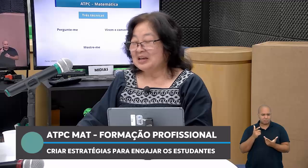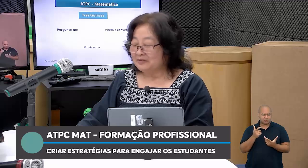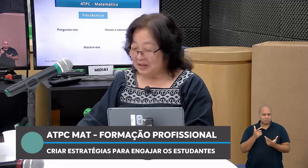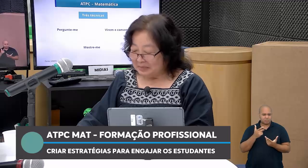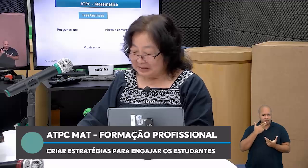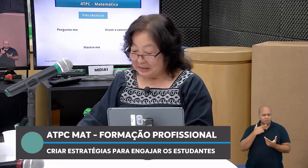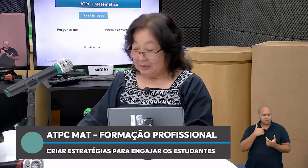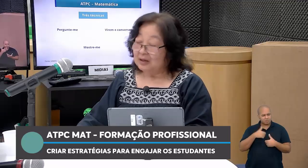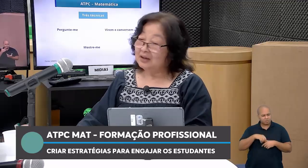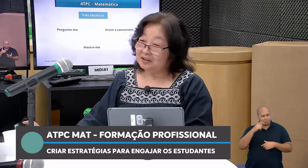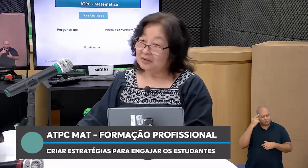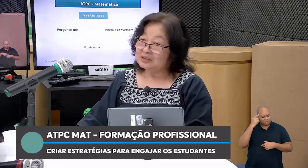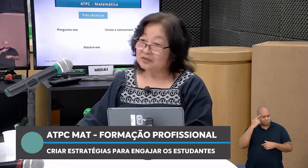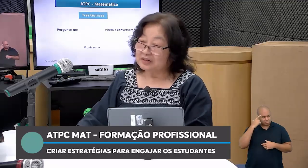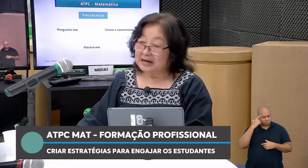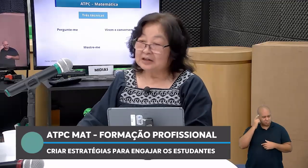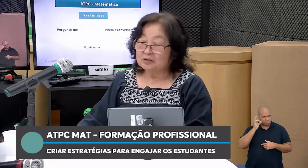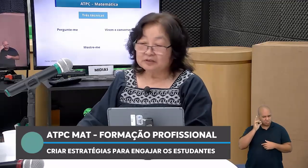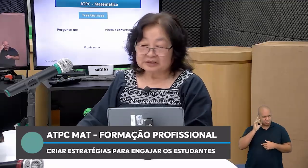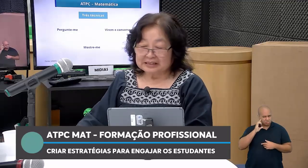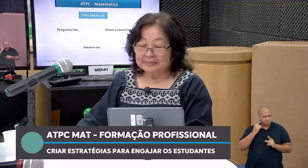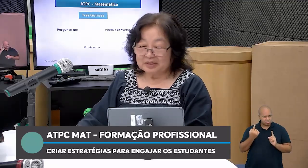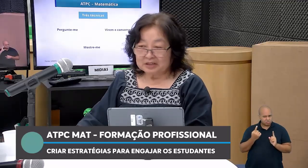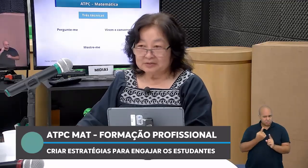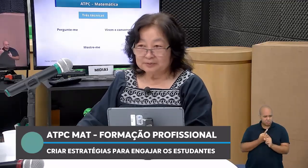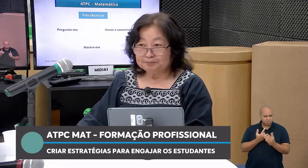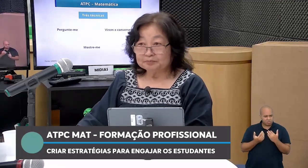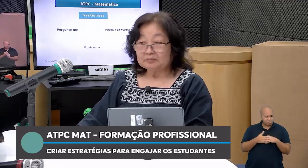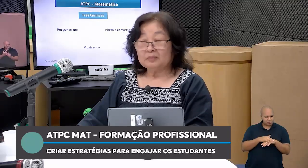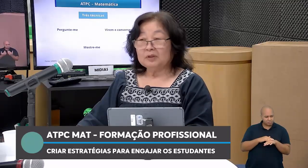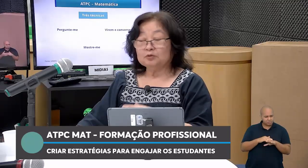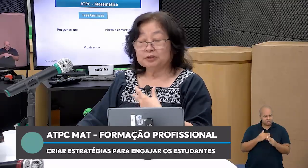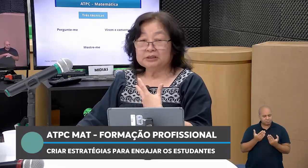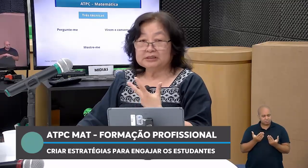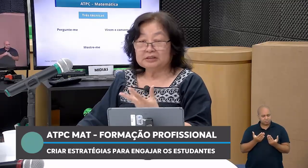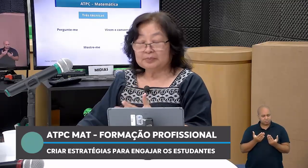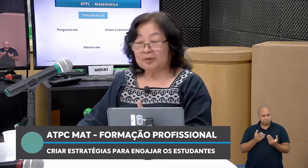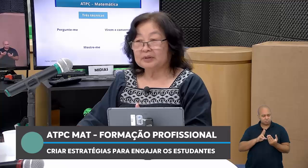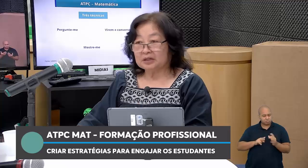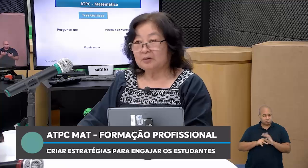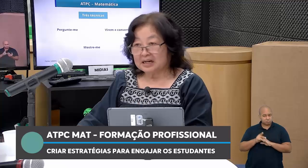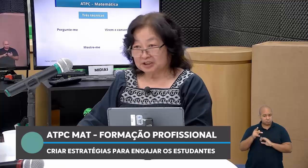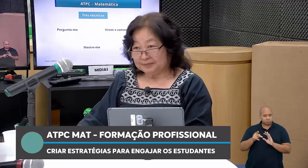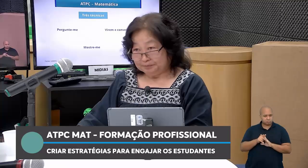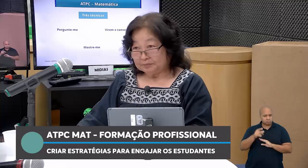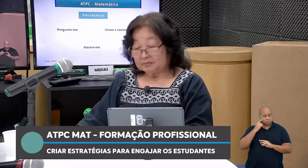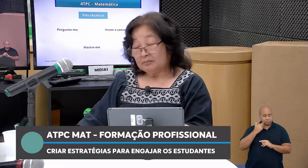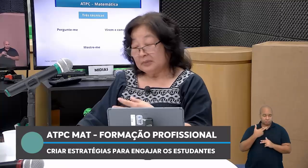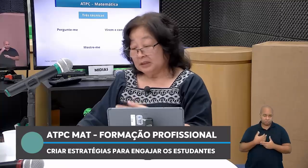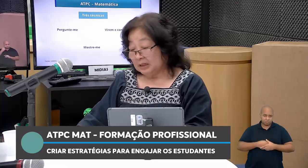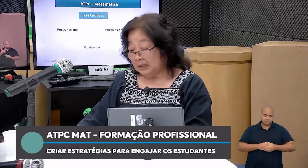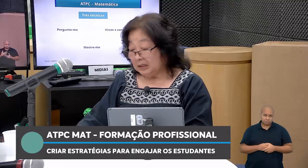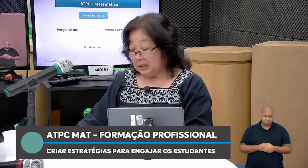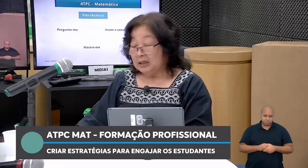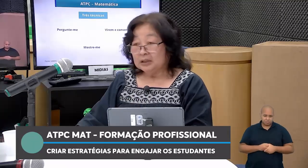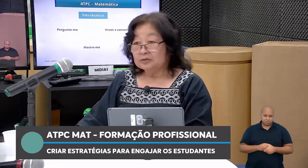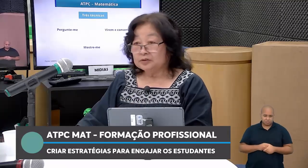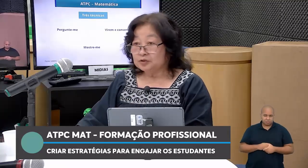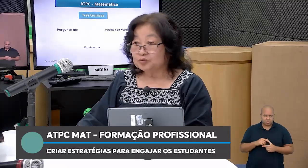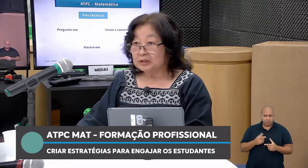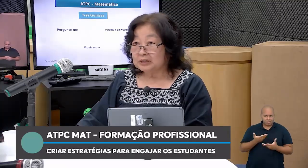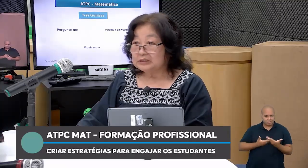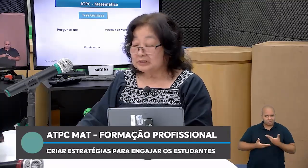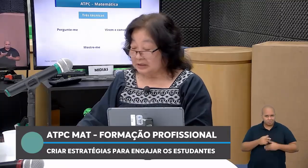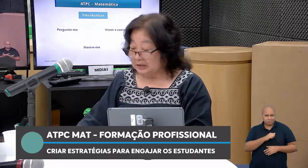entendeu? Aí eu fiquei pensando, então é só virar e conversar mesmo, utilizando a própria linguagem, Sim. né, entre